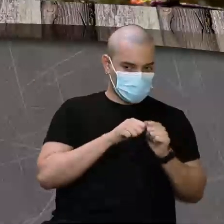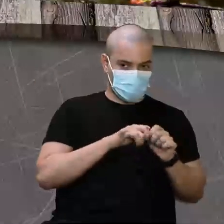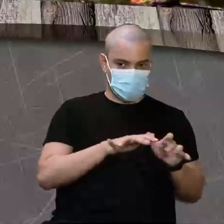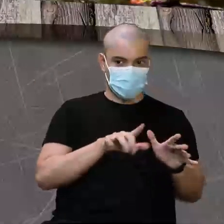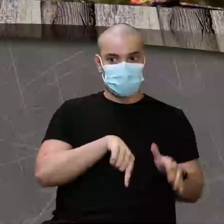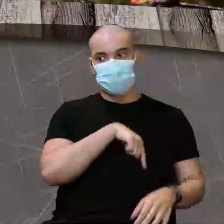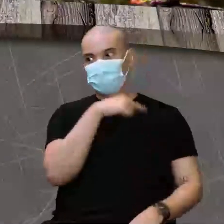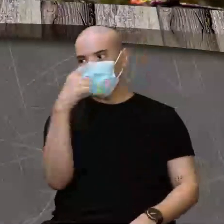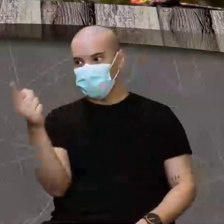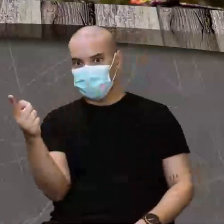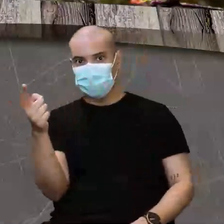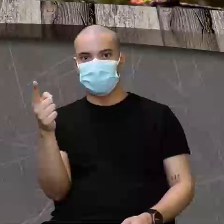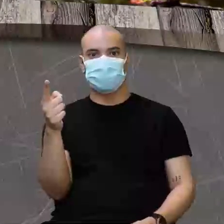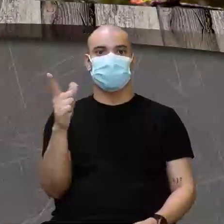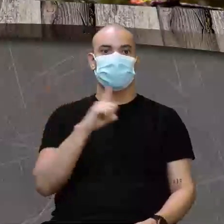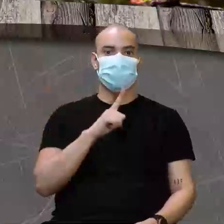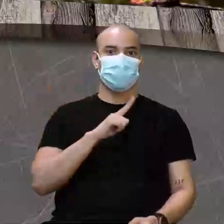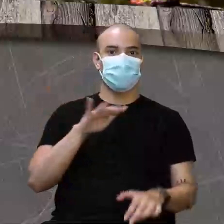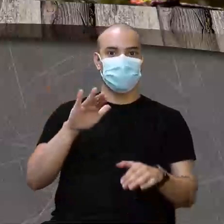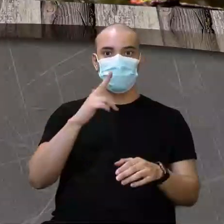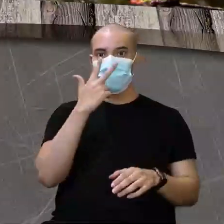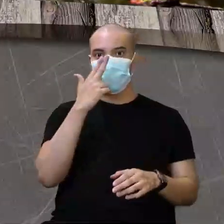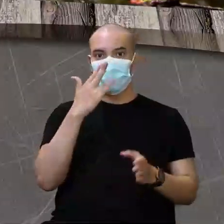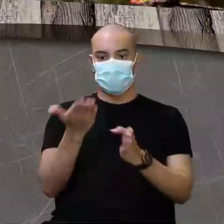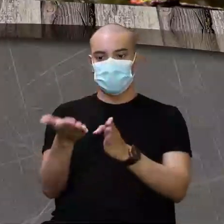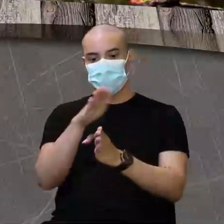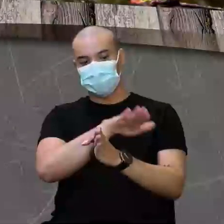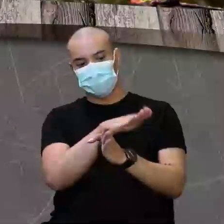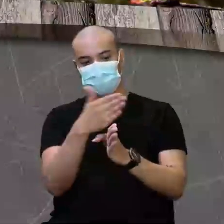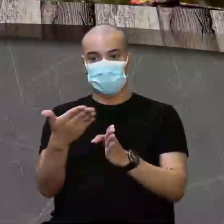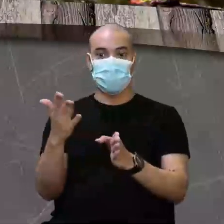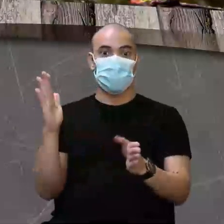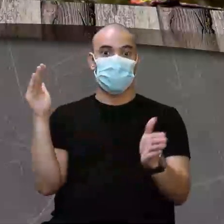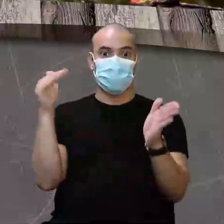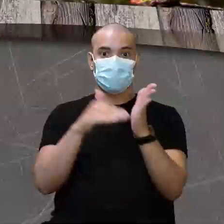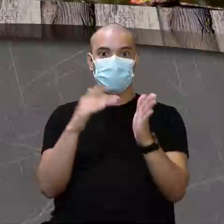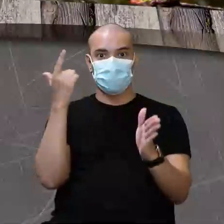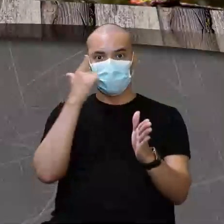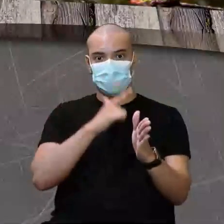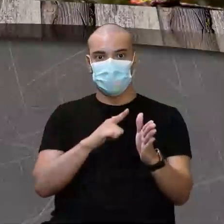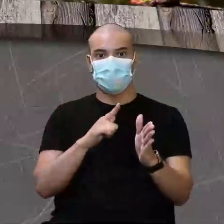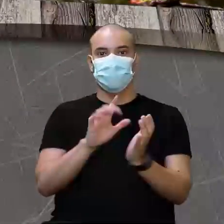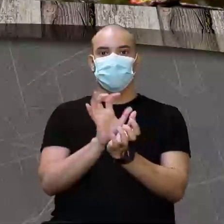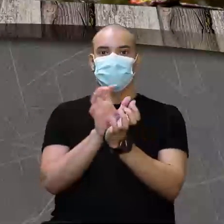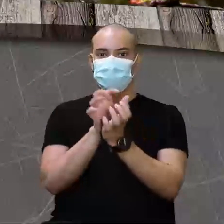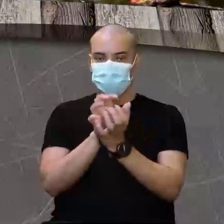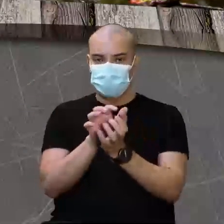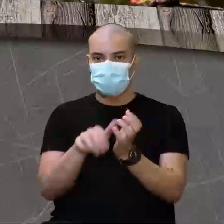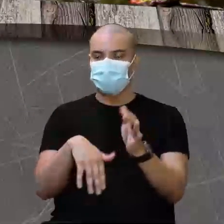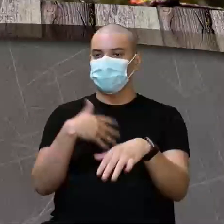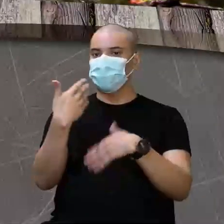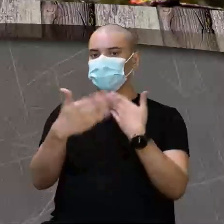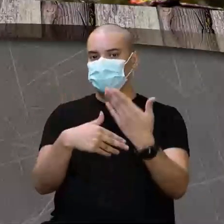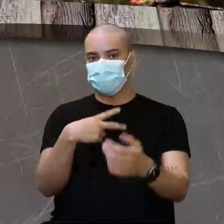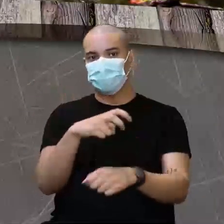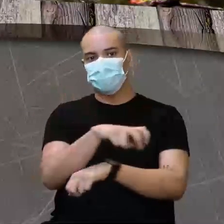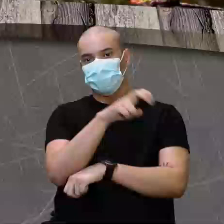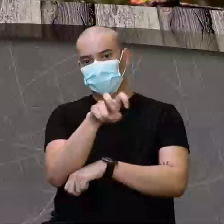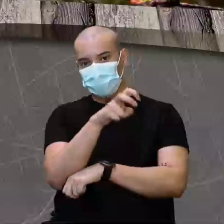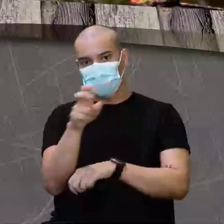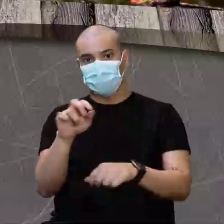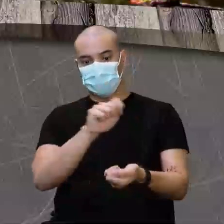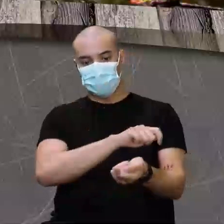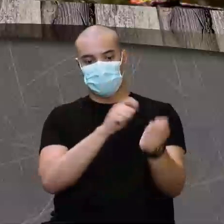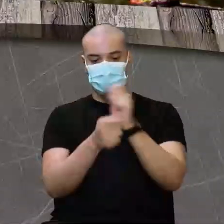eles vão ser os anfíbios, os de transição, até alcançar os répteis, que aí vão desenvolver os ovos e outras estratégias adaptativas ao